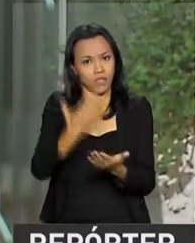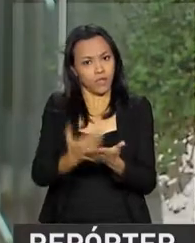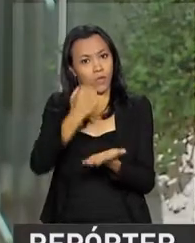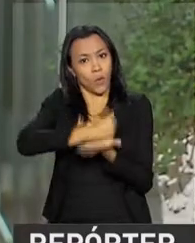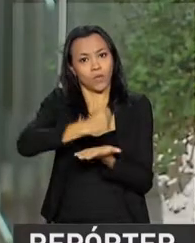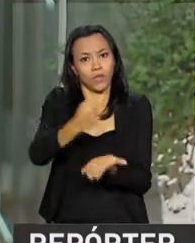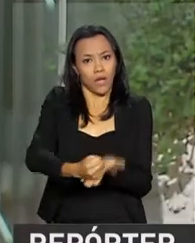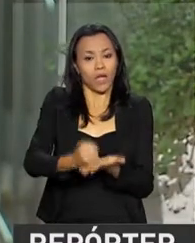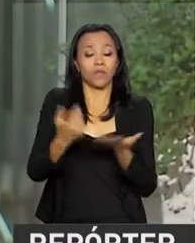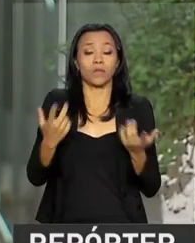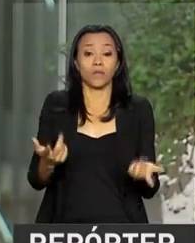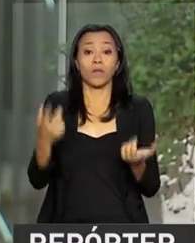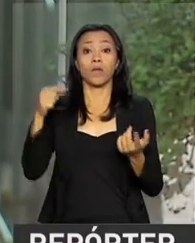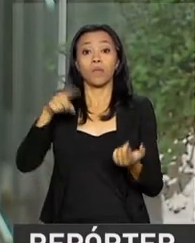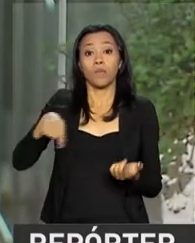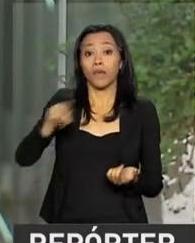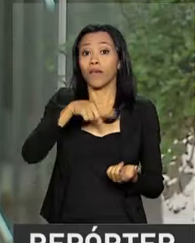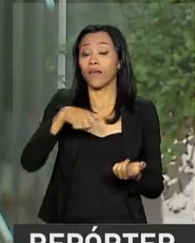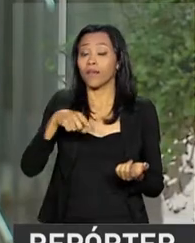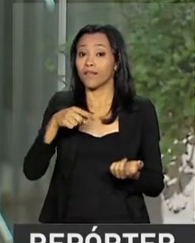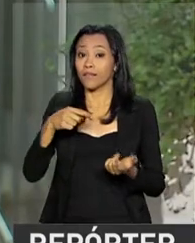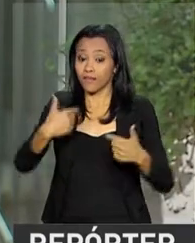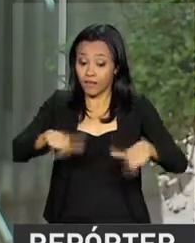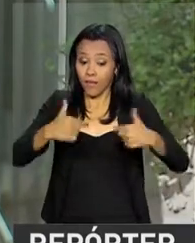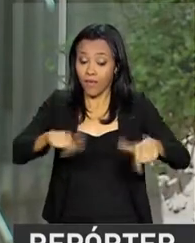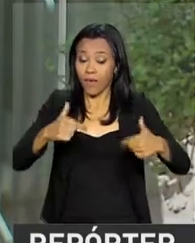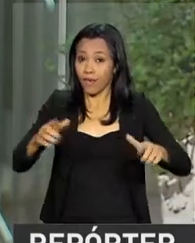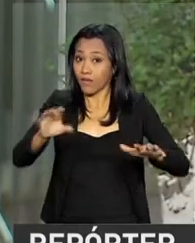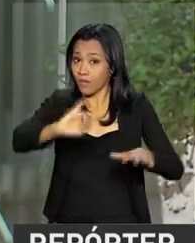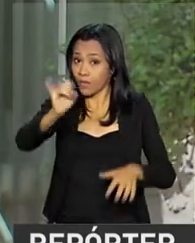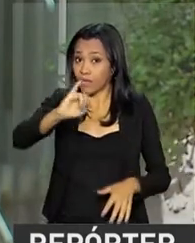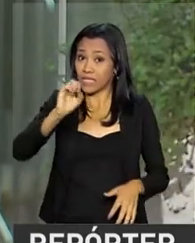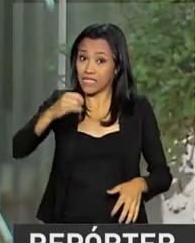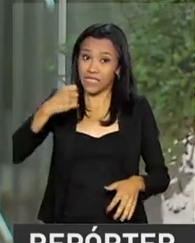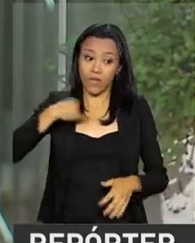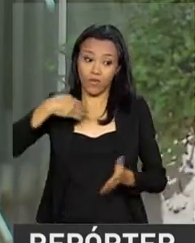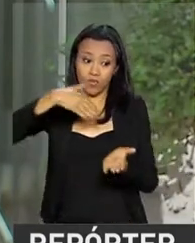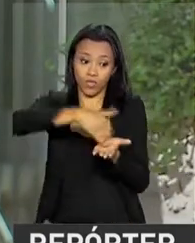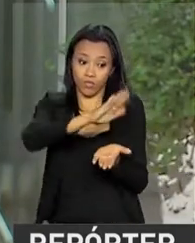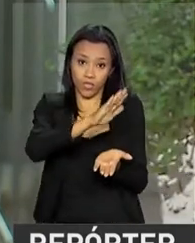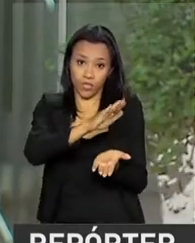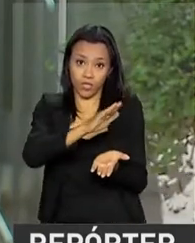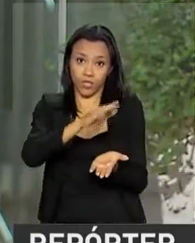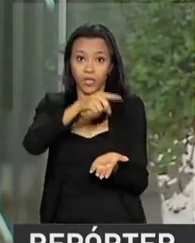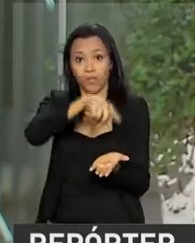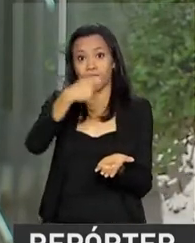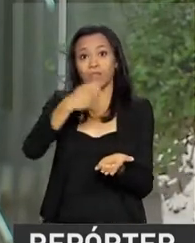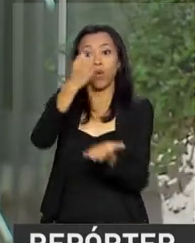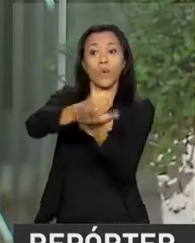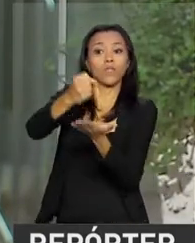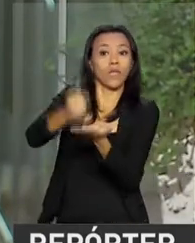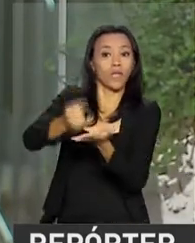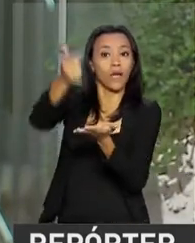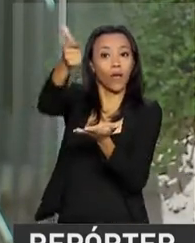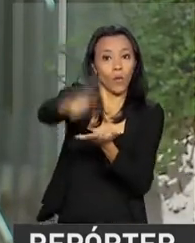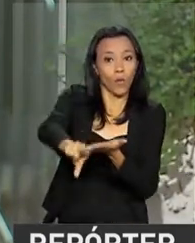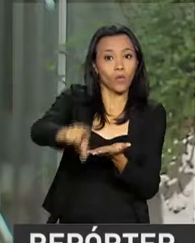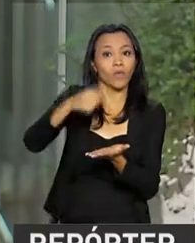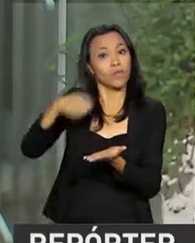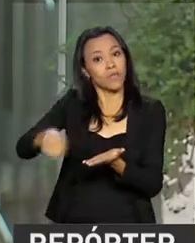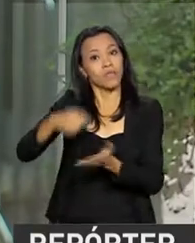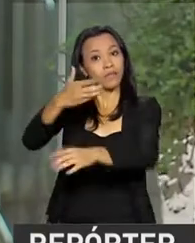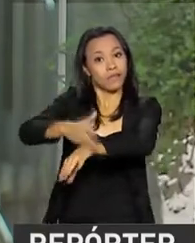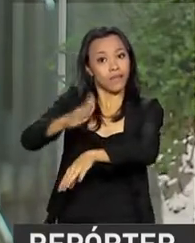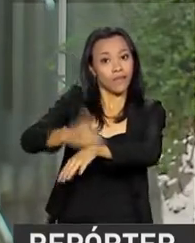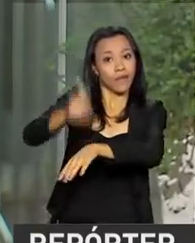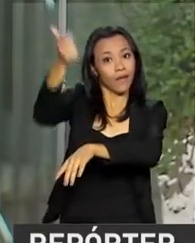quer despesa, o trabalhador é investimento para qualquer empresa. Porque se eu tiver que demitir um trabalhador, eu tenho que contratar outro, eu tenho que treinar outro